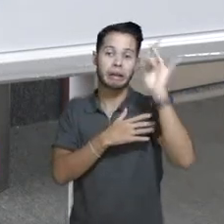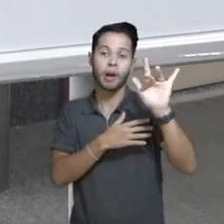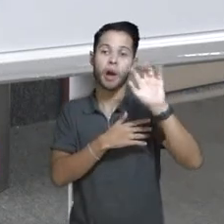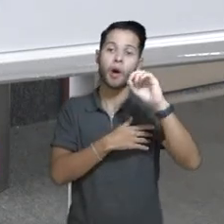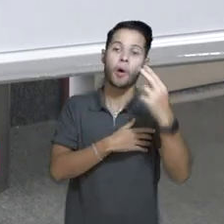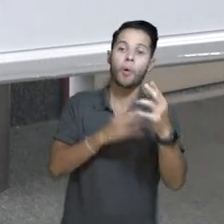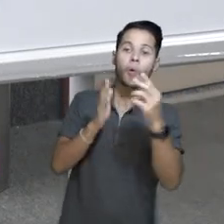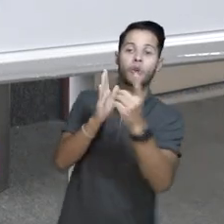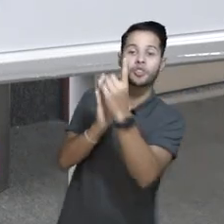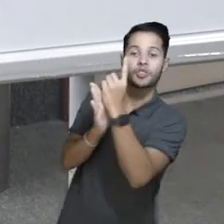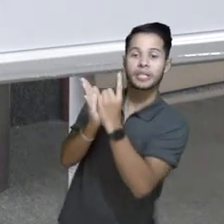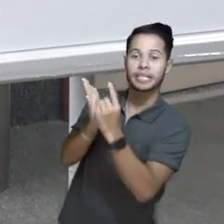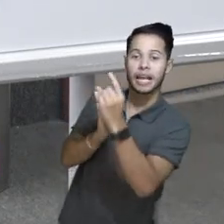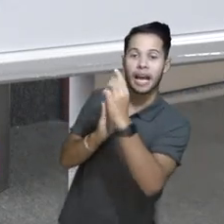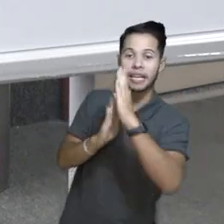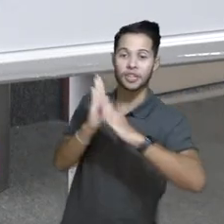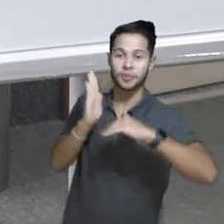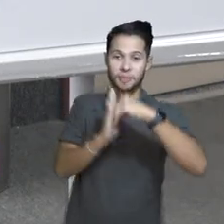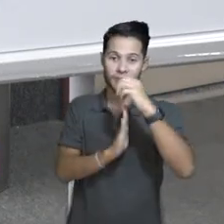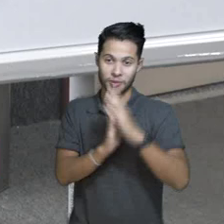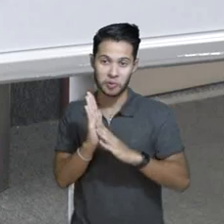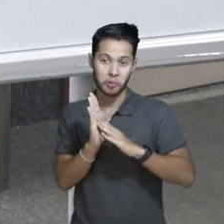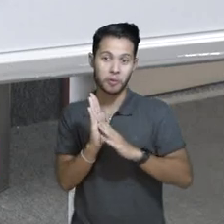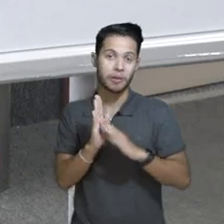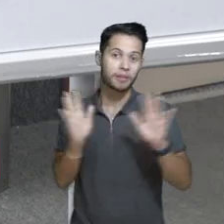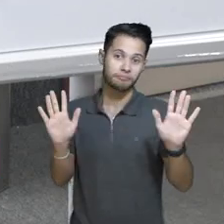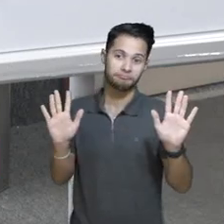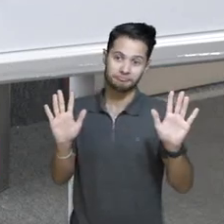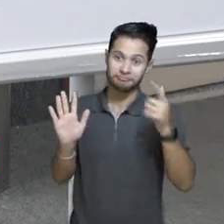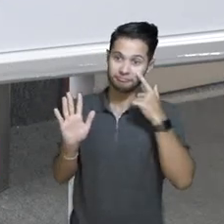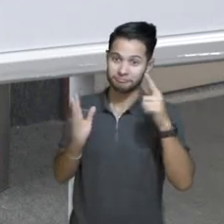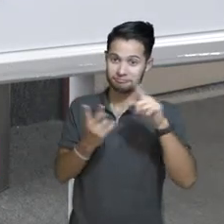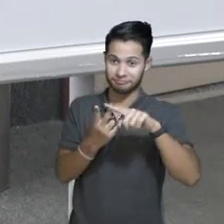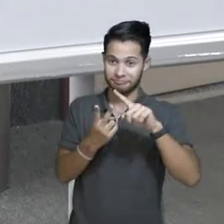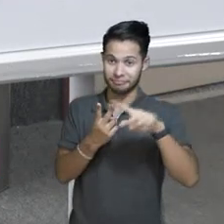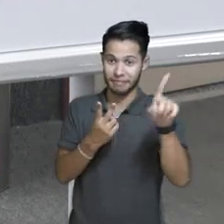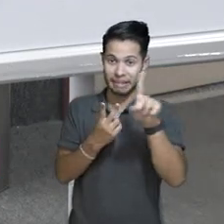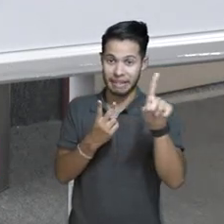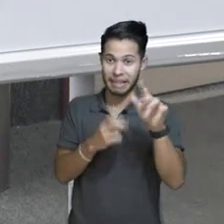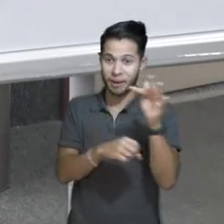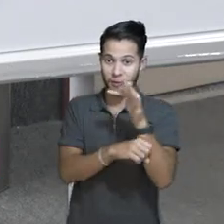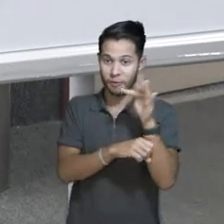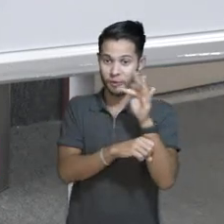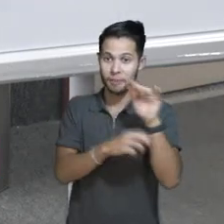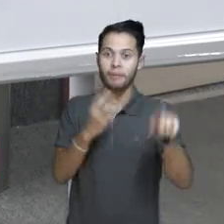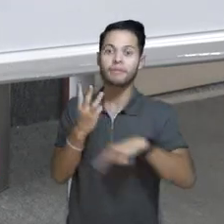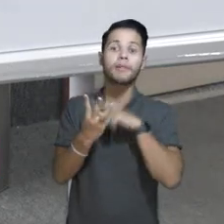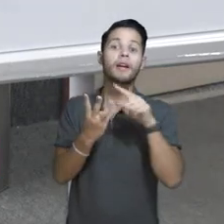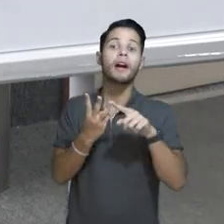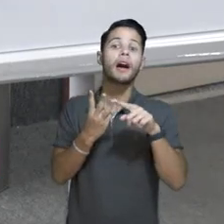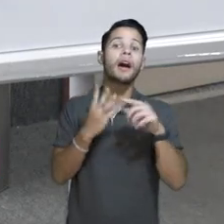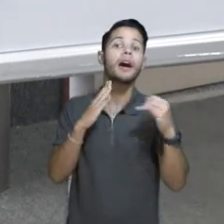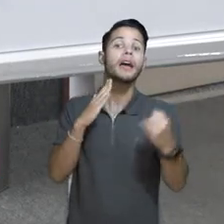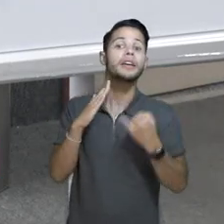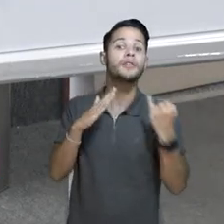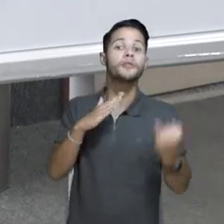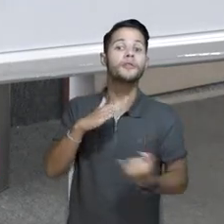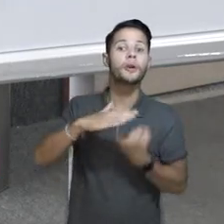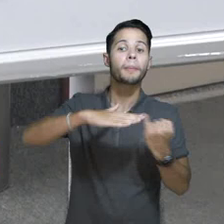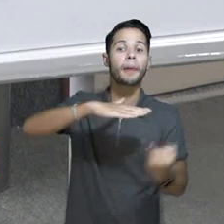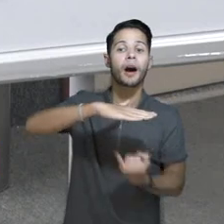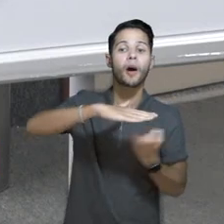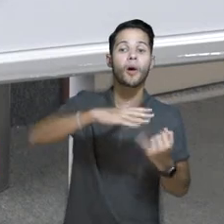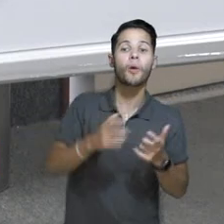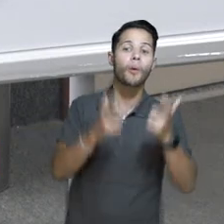de pintura do Luciano lá não sei o quê Tá não formal educação informal aonde é que dá educação